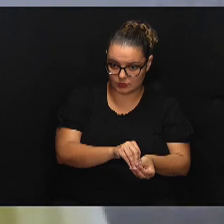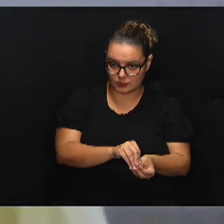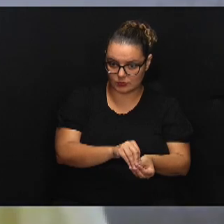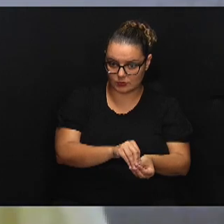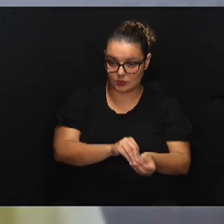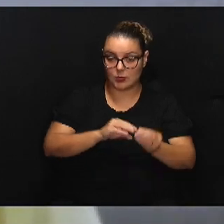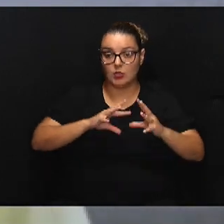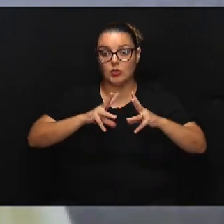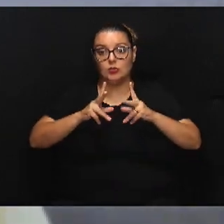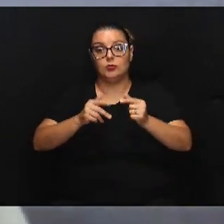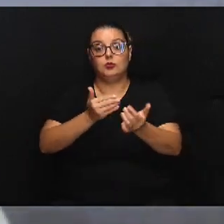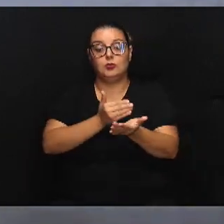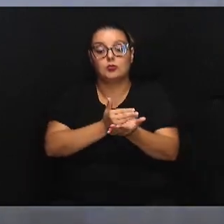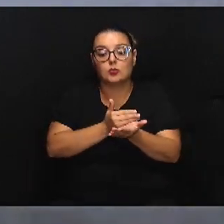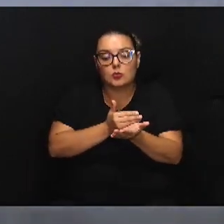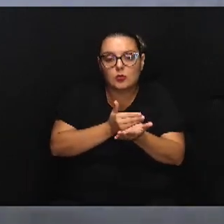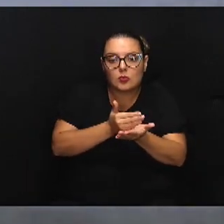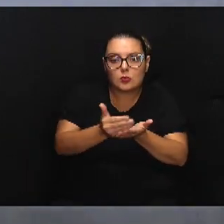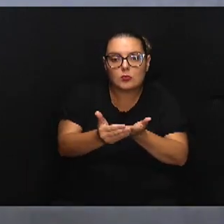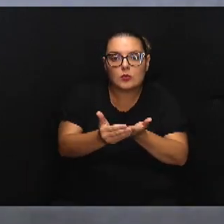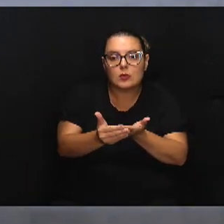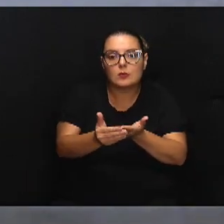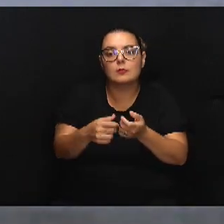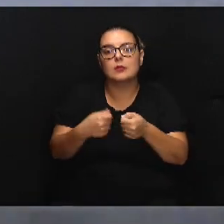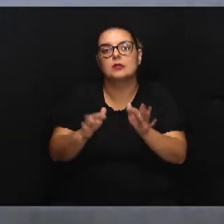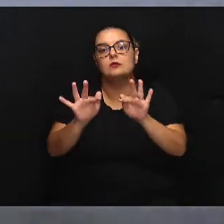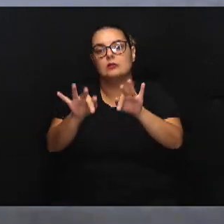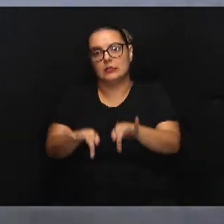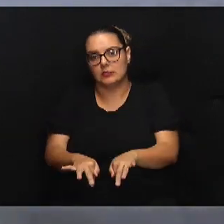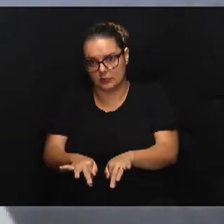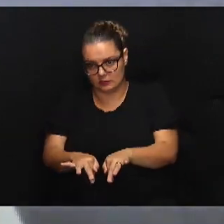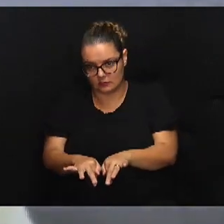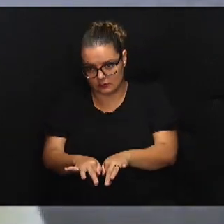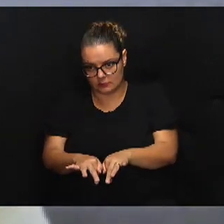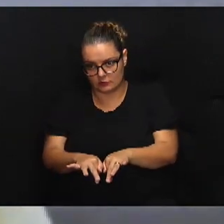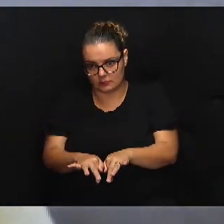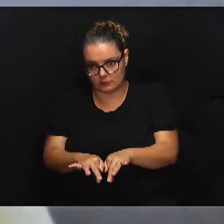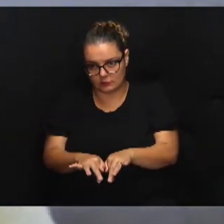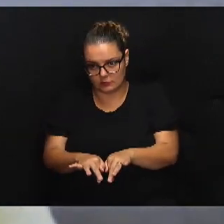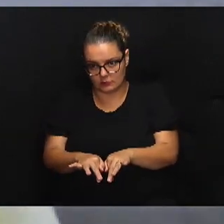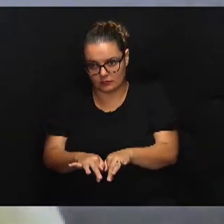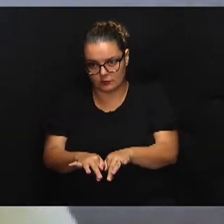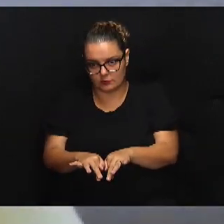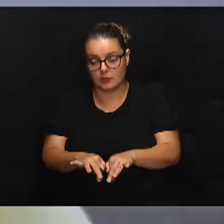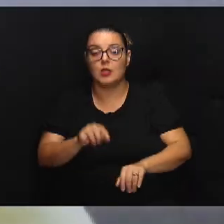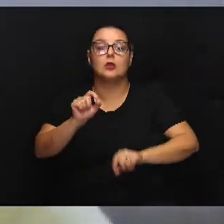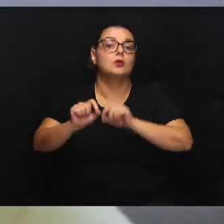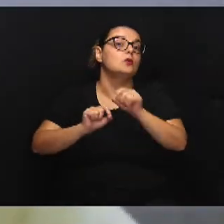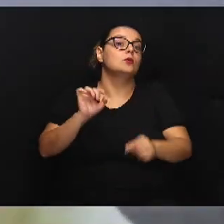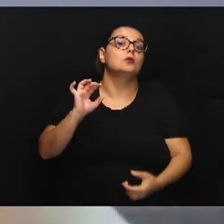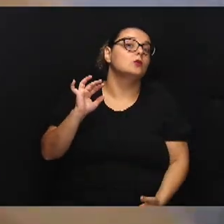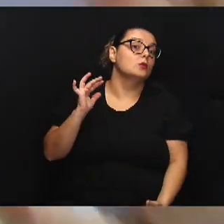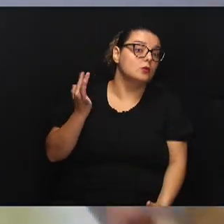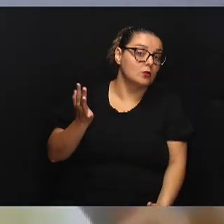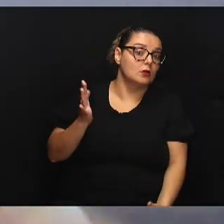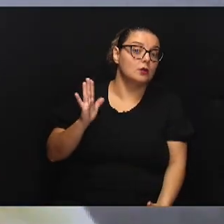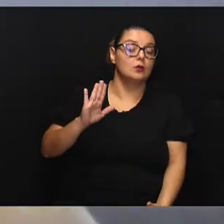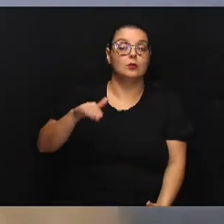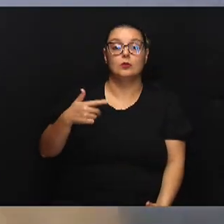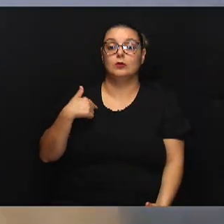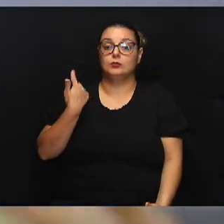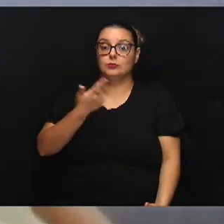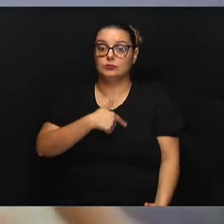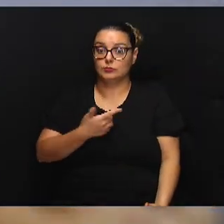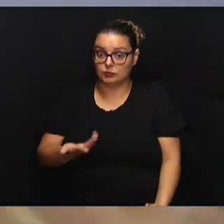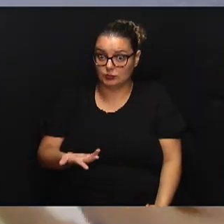Tudo que eu começo, eu tenho que terminar. E o que está acontecendo quando nós damos